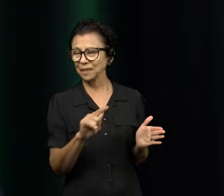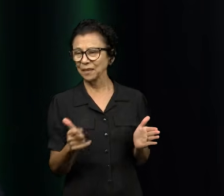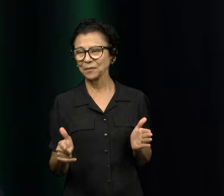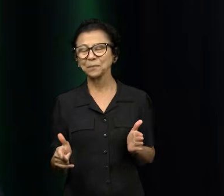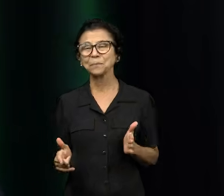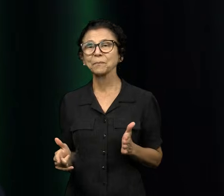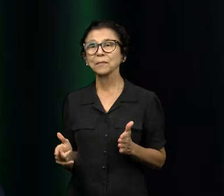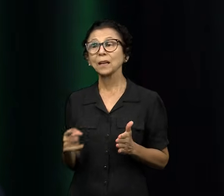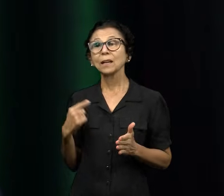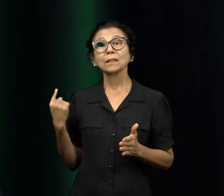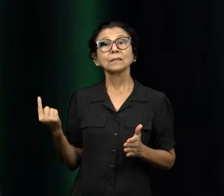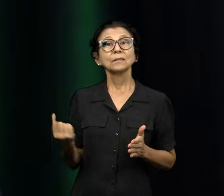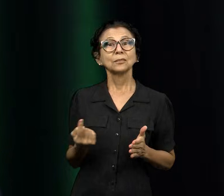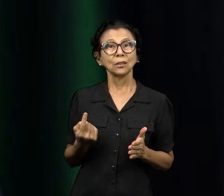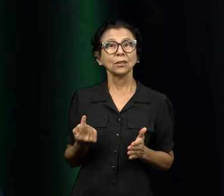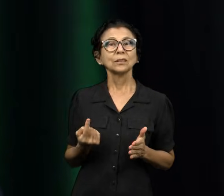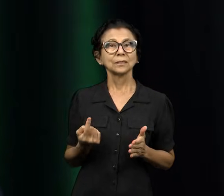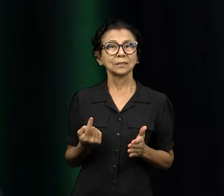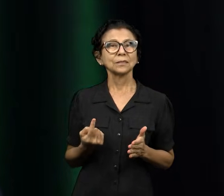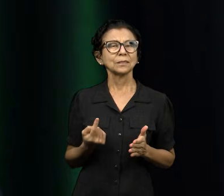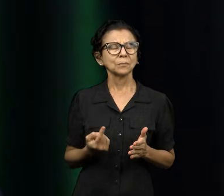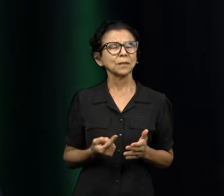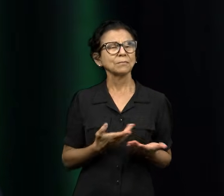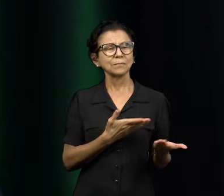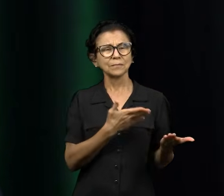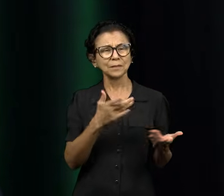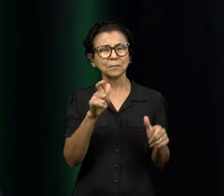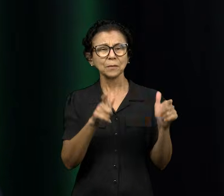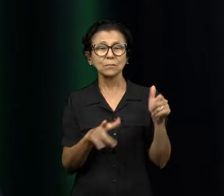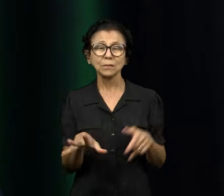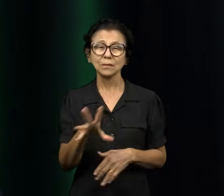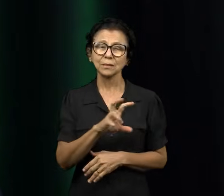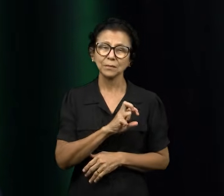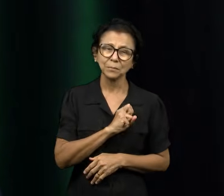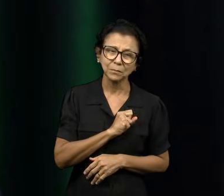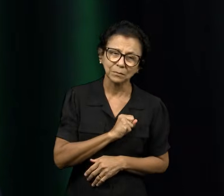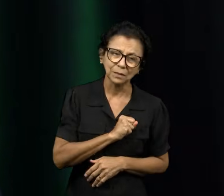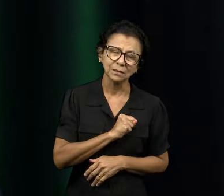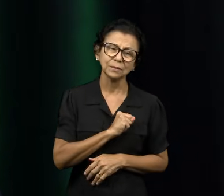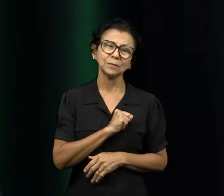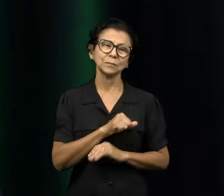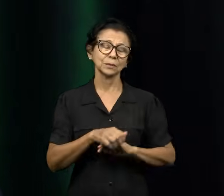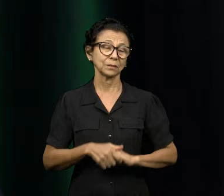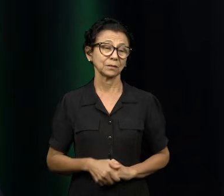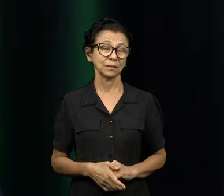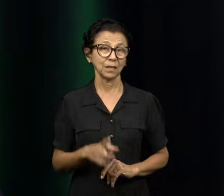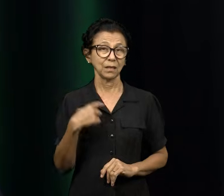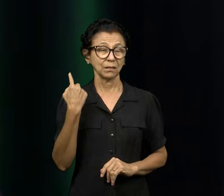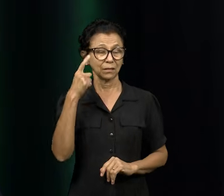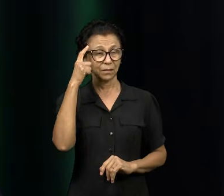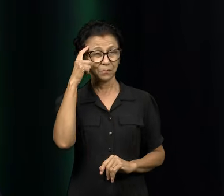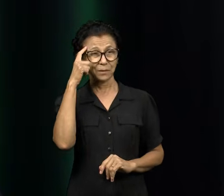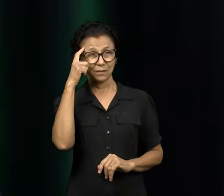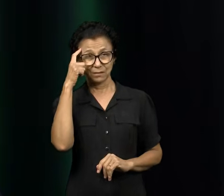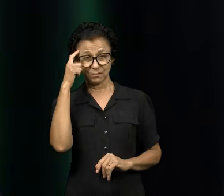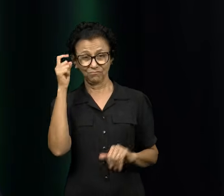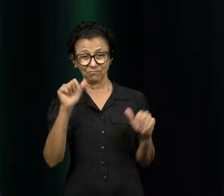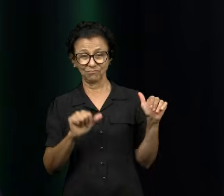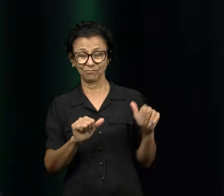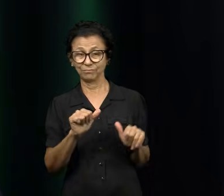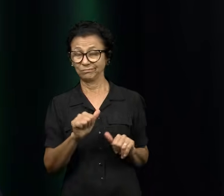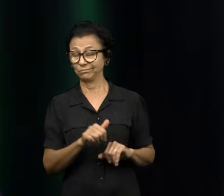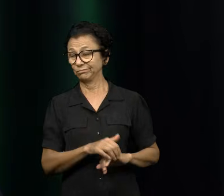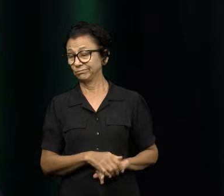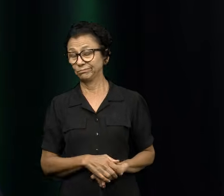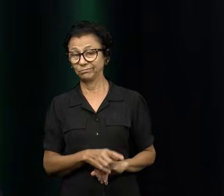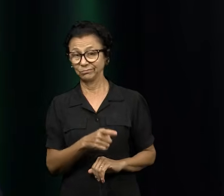vezes, até mesmo, nós olhamos pessoas queridas nossas, entes queridos, aos olhos humanos, foi a posição de